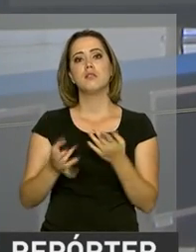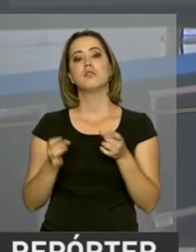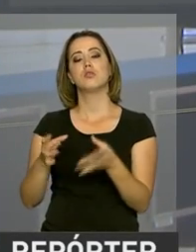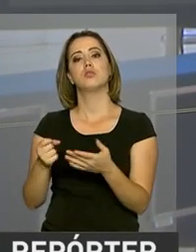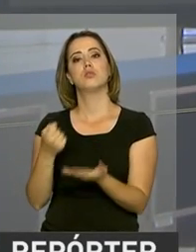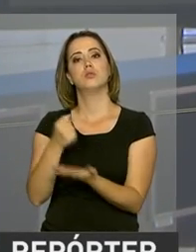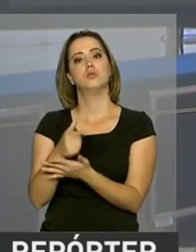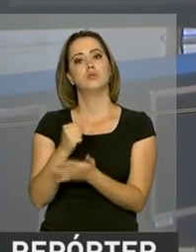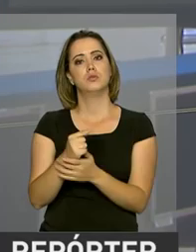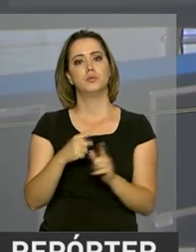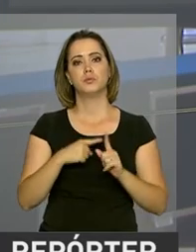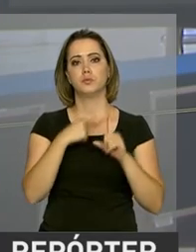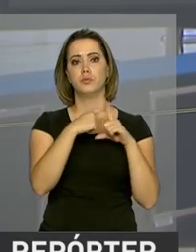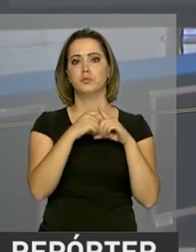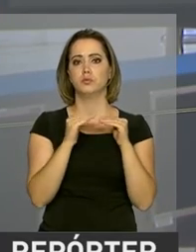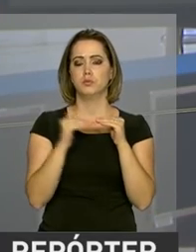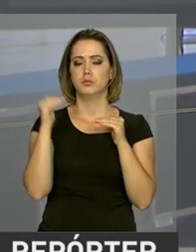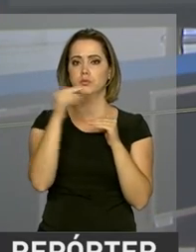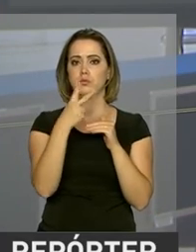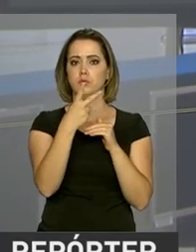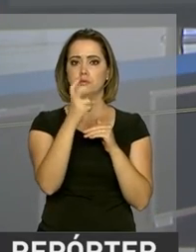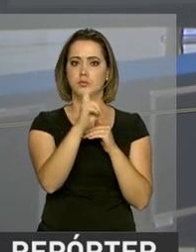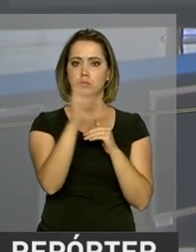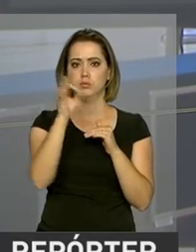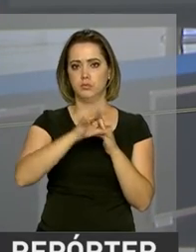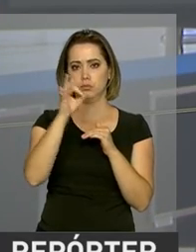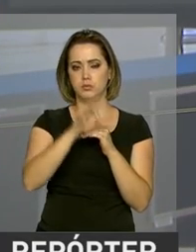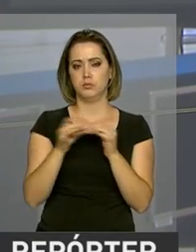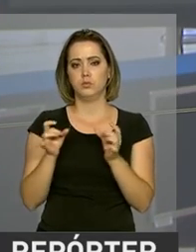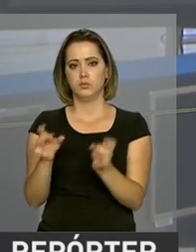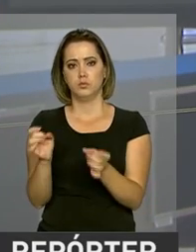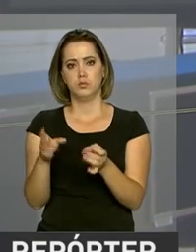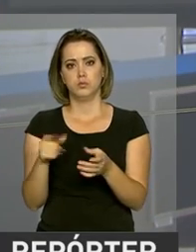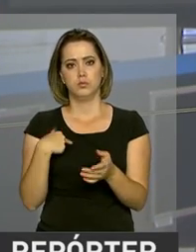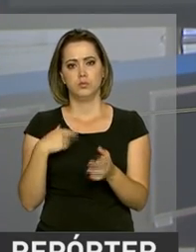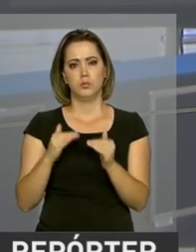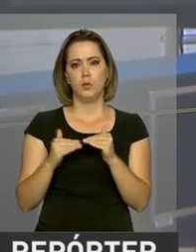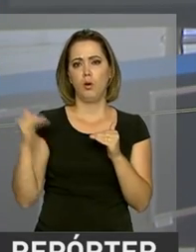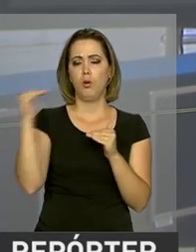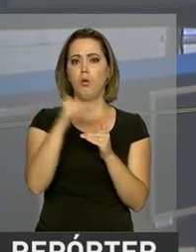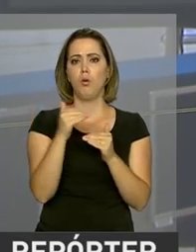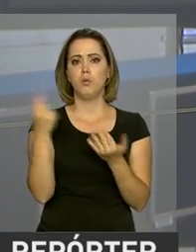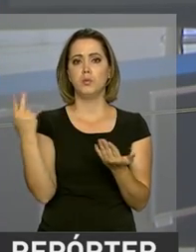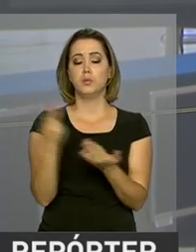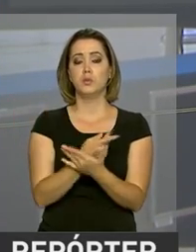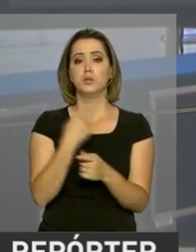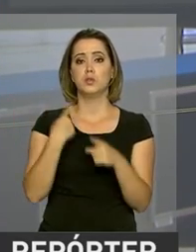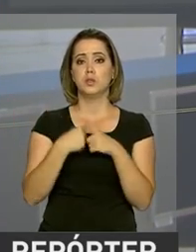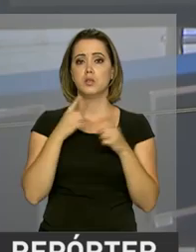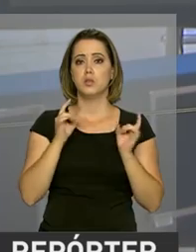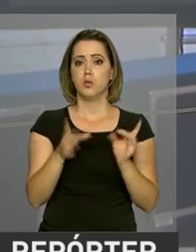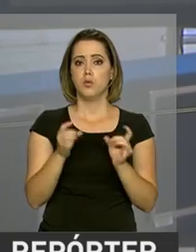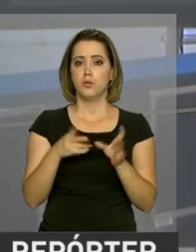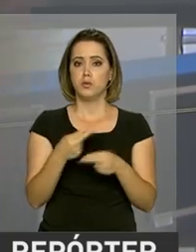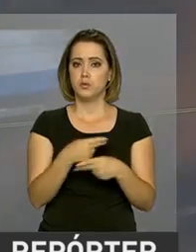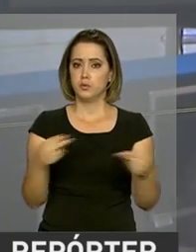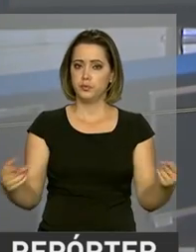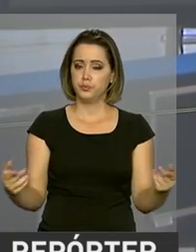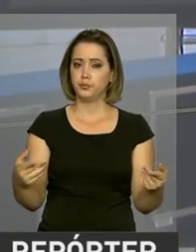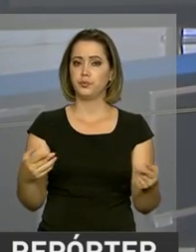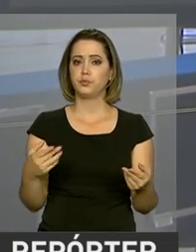de Março foi positiva um crescimento de 25% nas exportações o aumento foi puxado pela venda de produtos